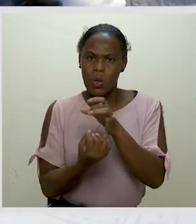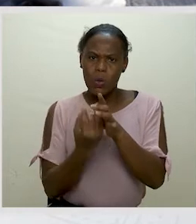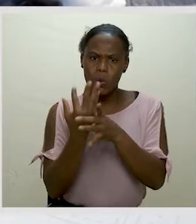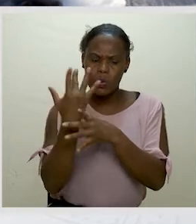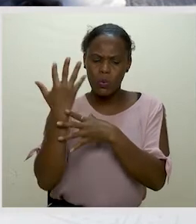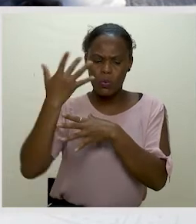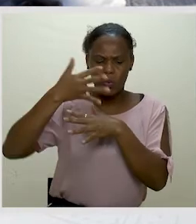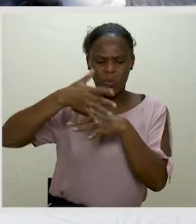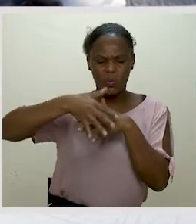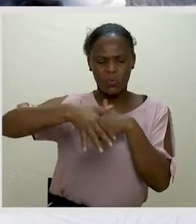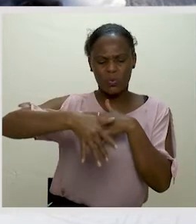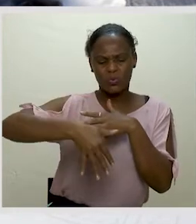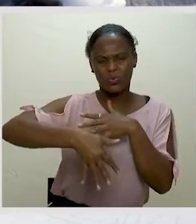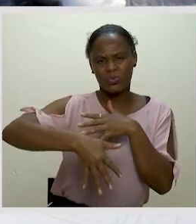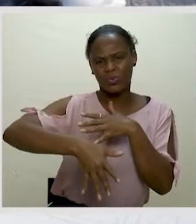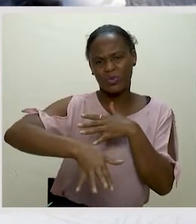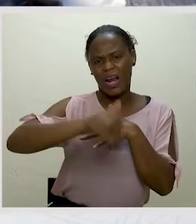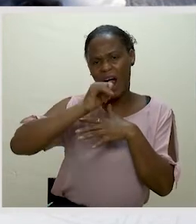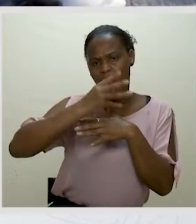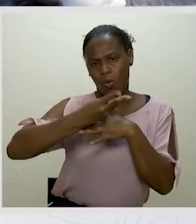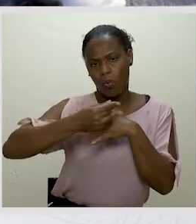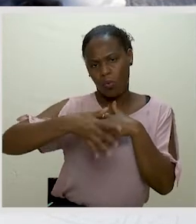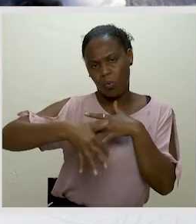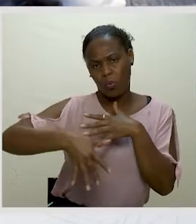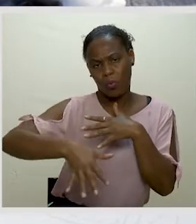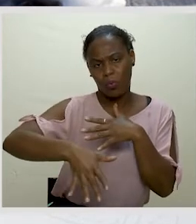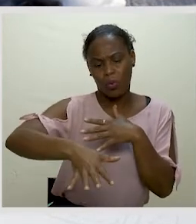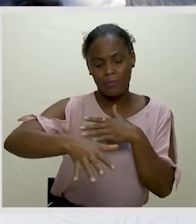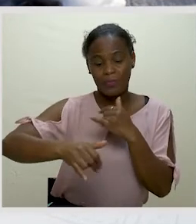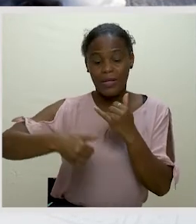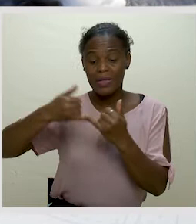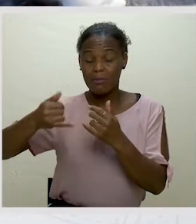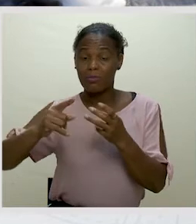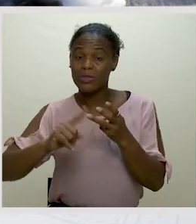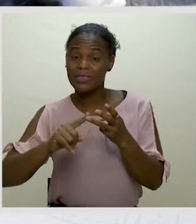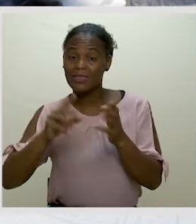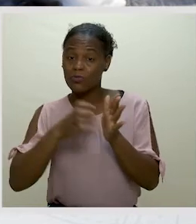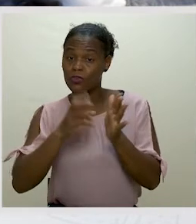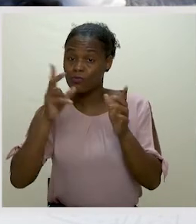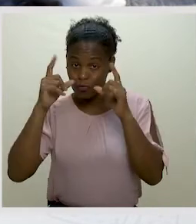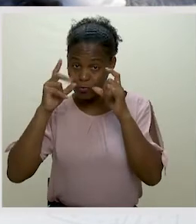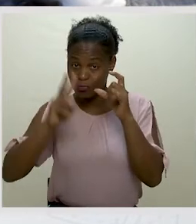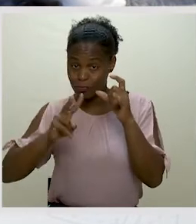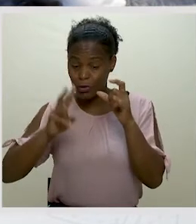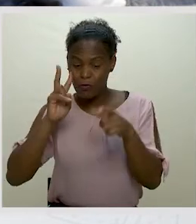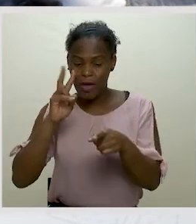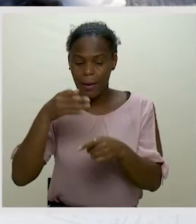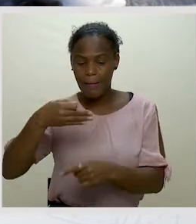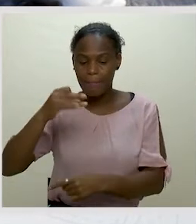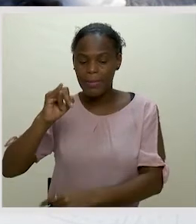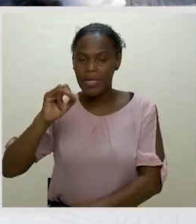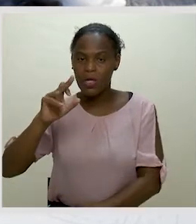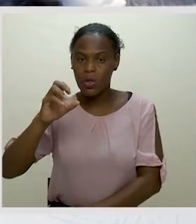material que se encontra praticamente no estado líquido. Depois nós temos piroclastos. Mas observem a cor.